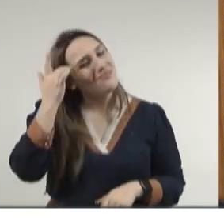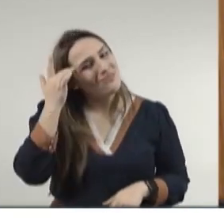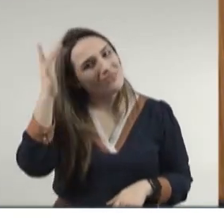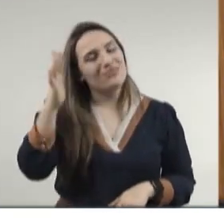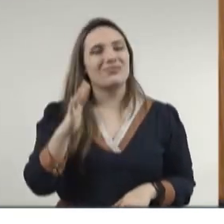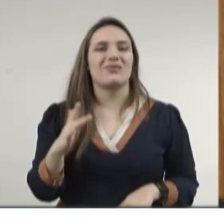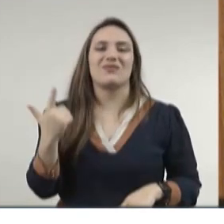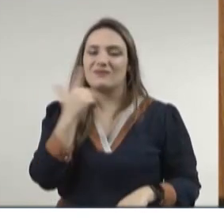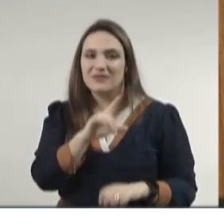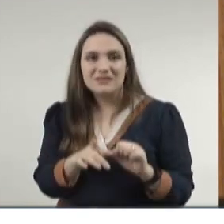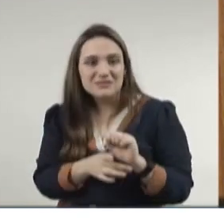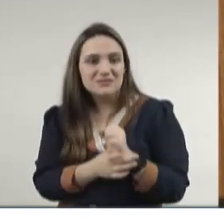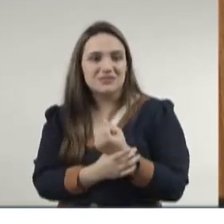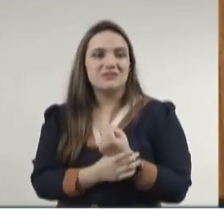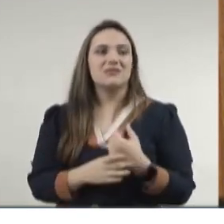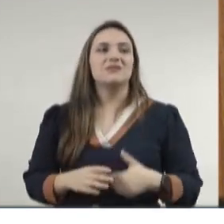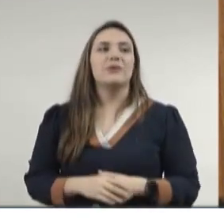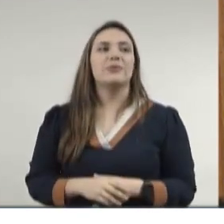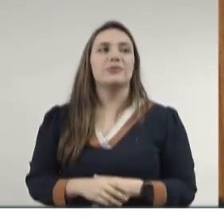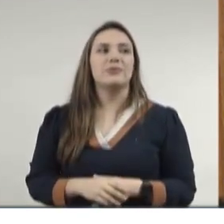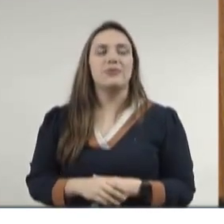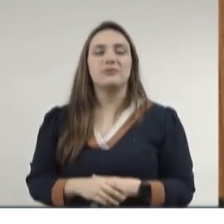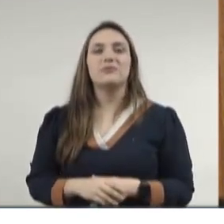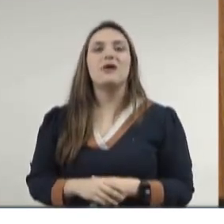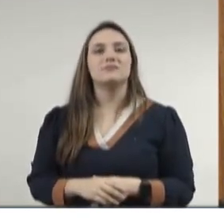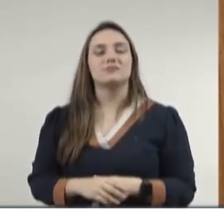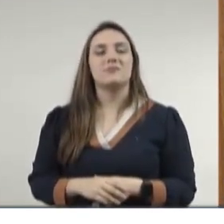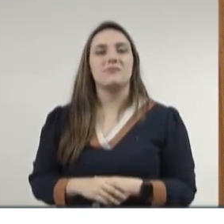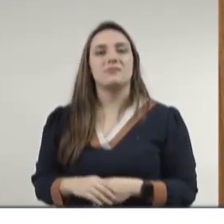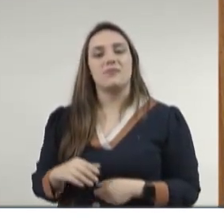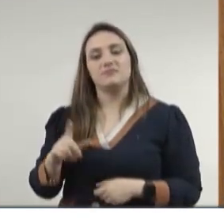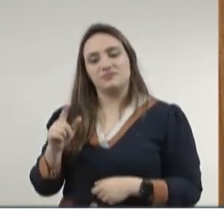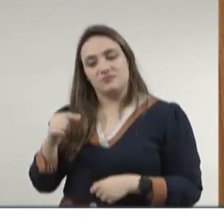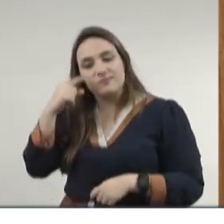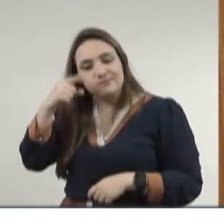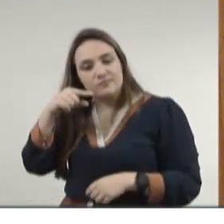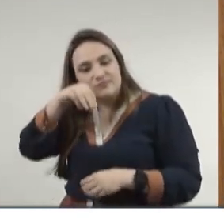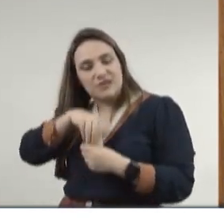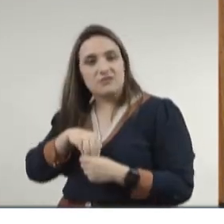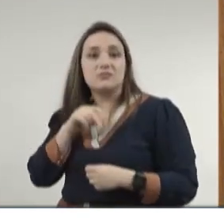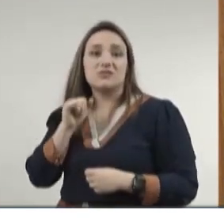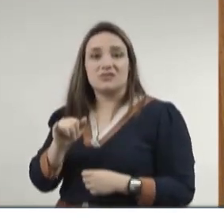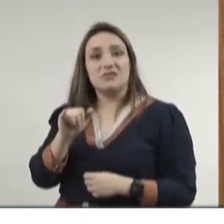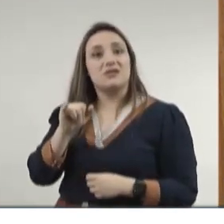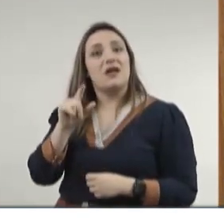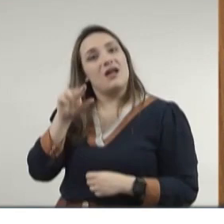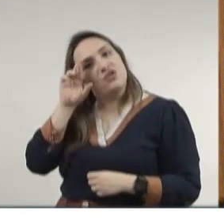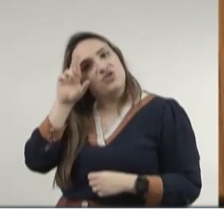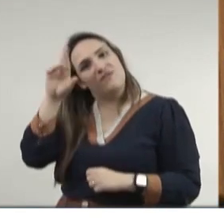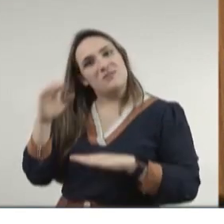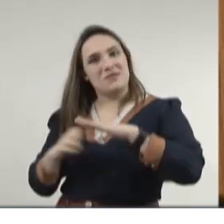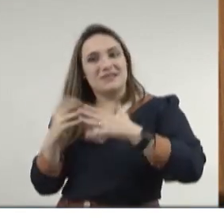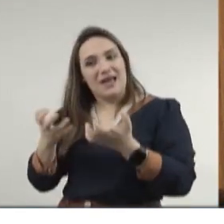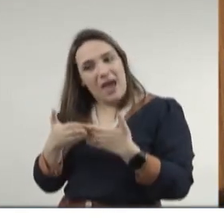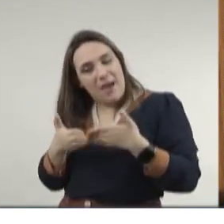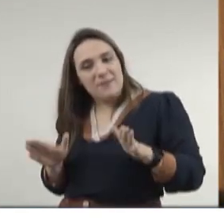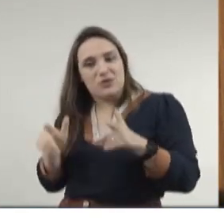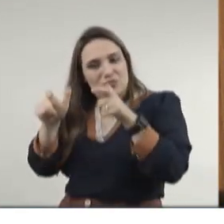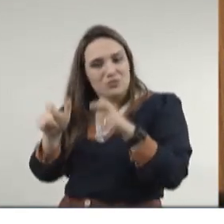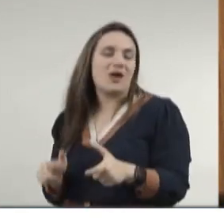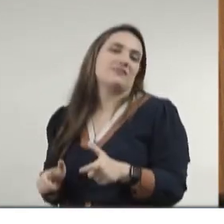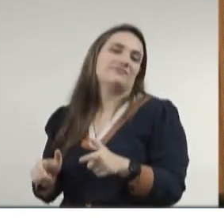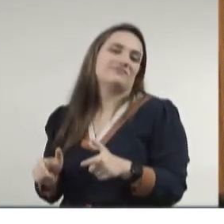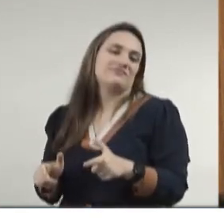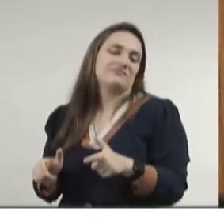facilita e dá segurança jurídica para o empresário e